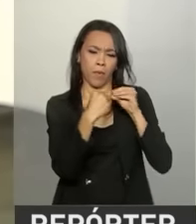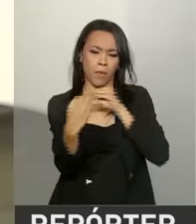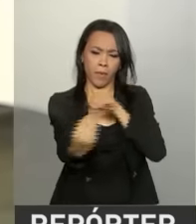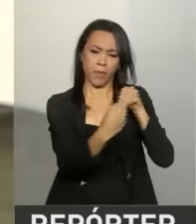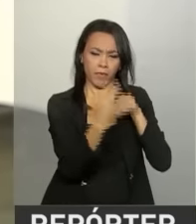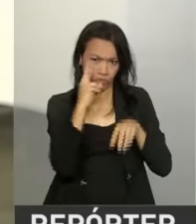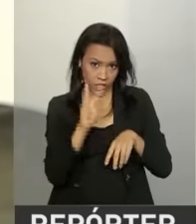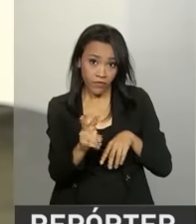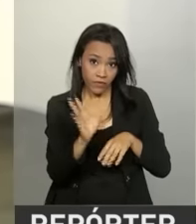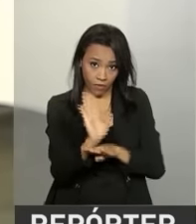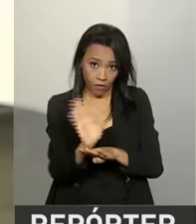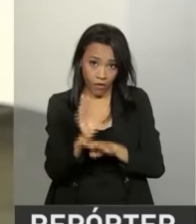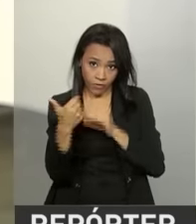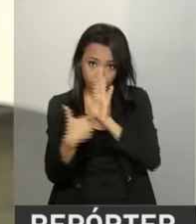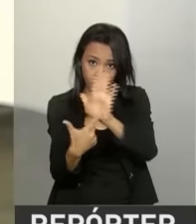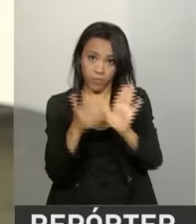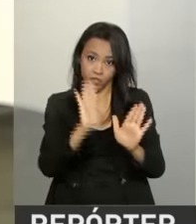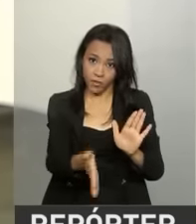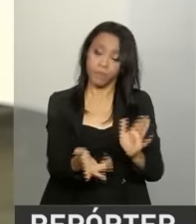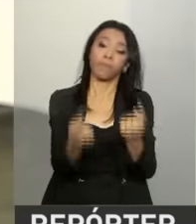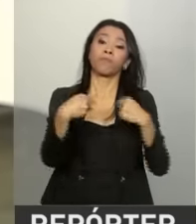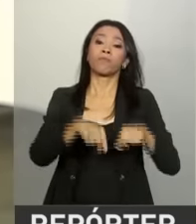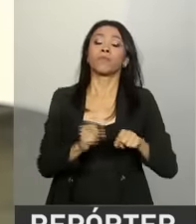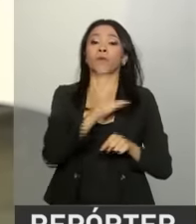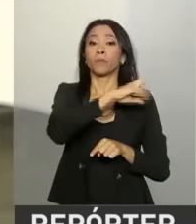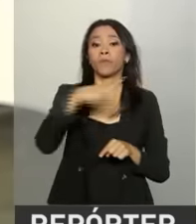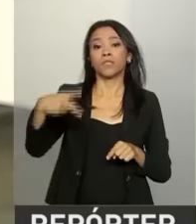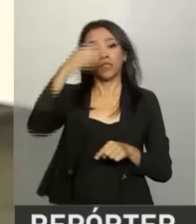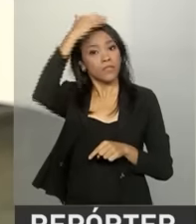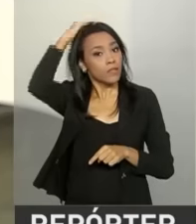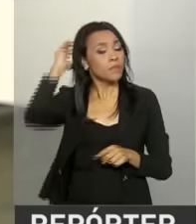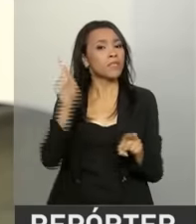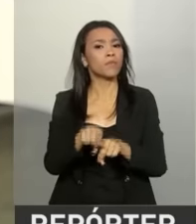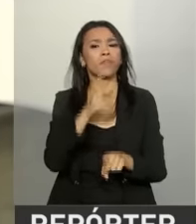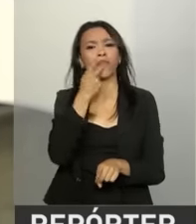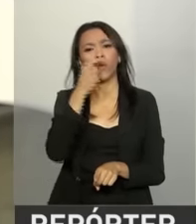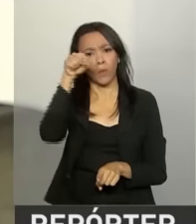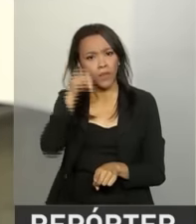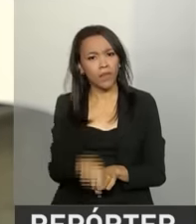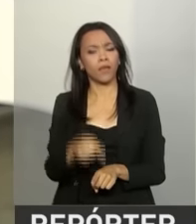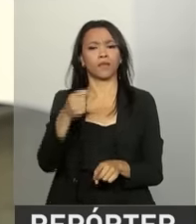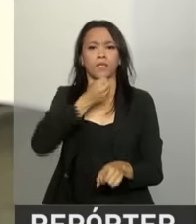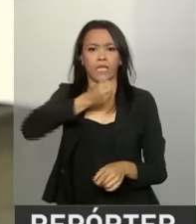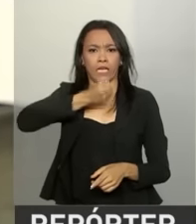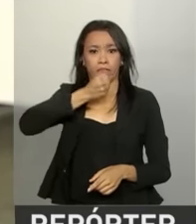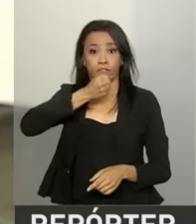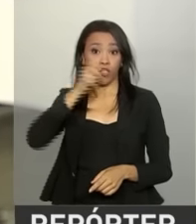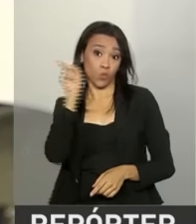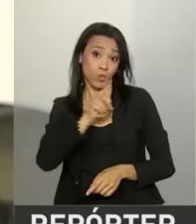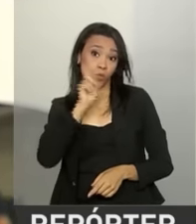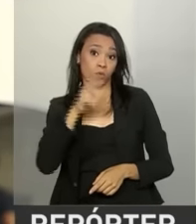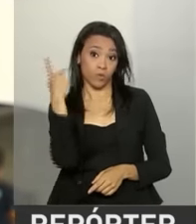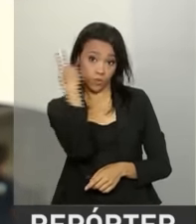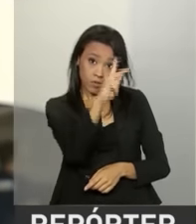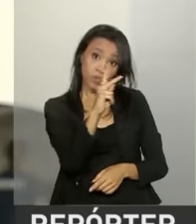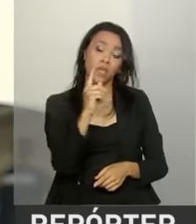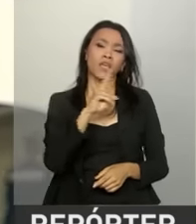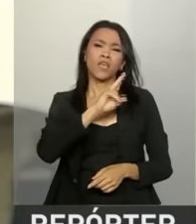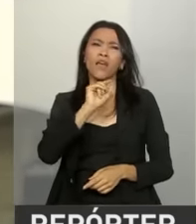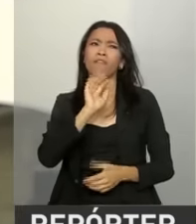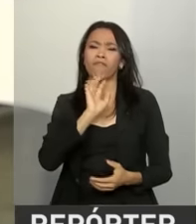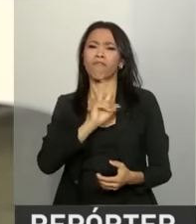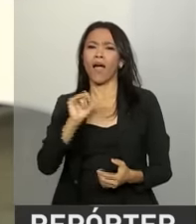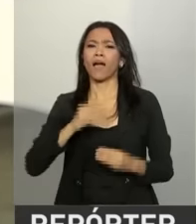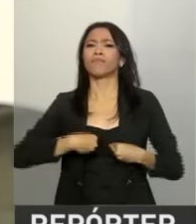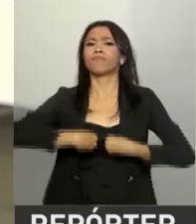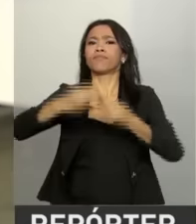na reportagem do Paulo La Sálvia. O presidente Michel Temer também falou nessa entrevista a jornalistas americanos que vai enviar até o final do